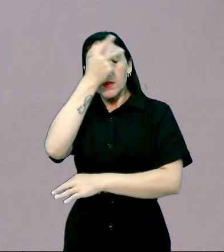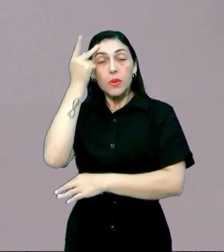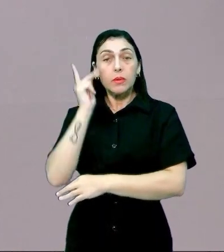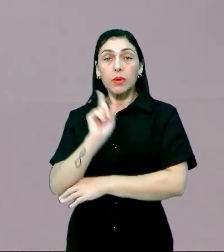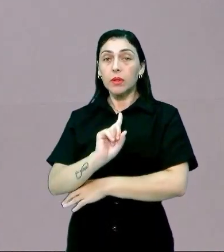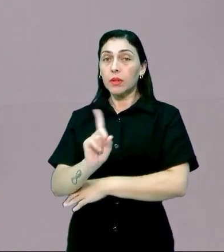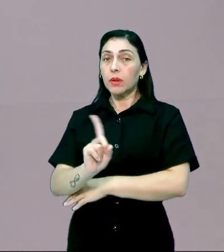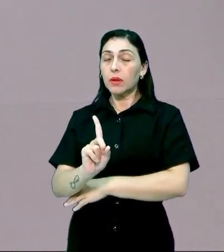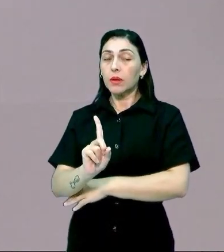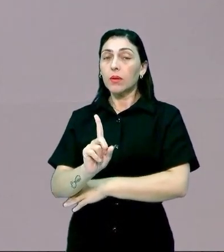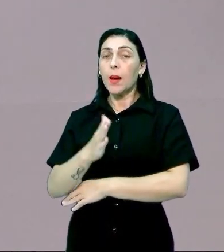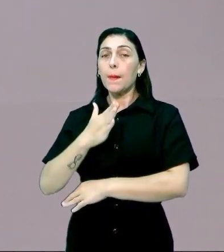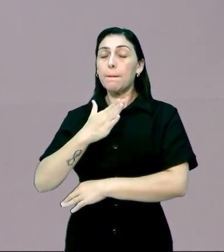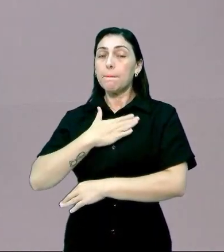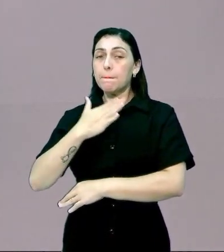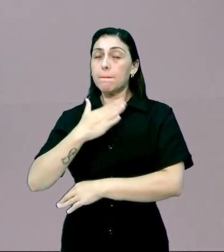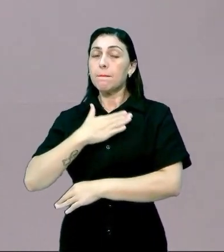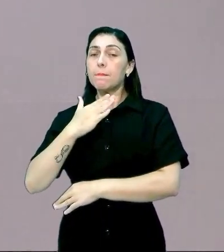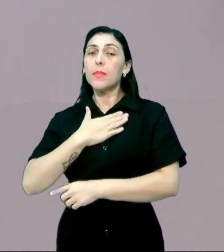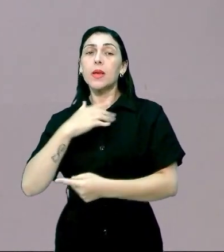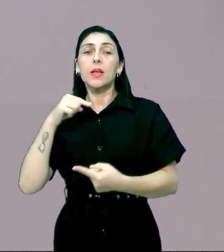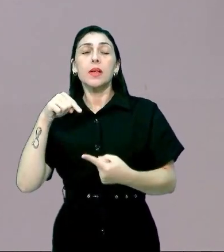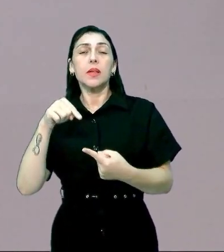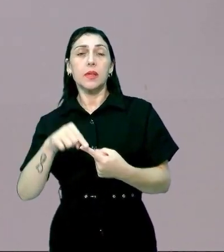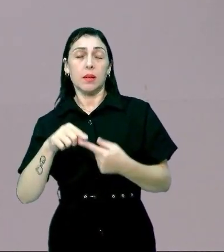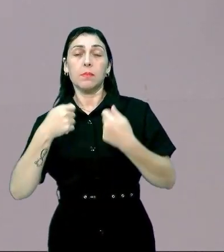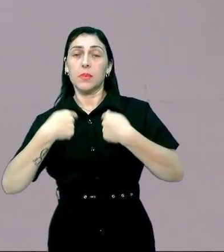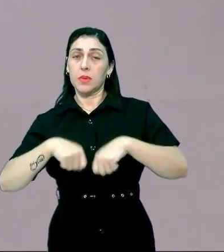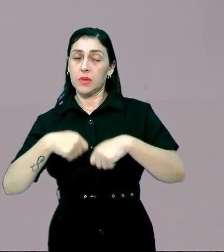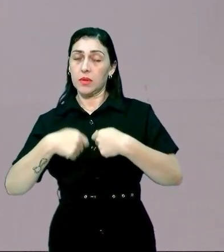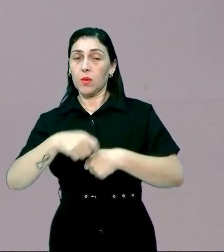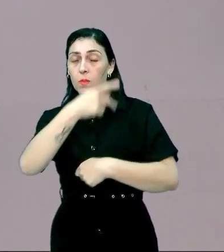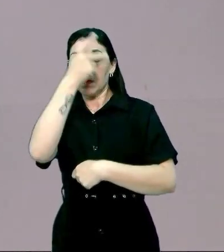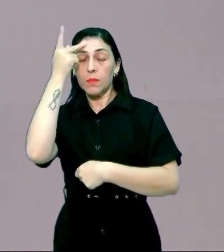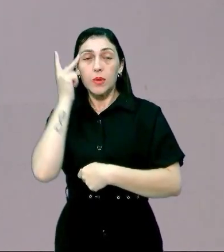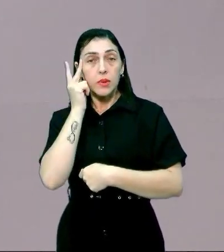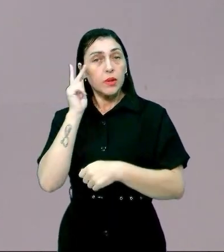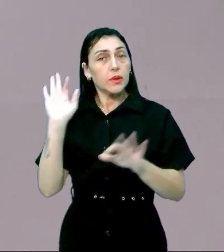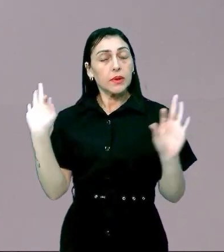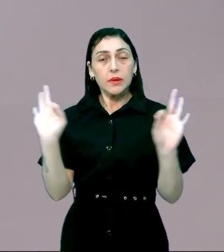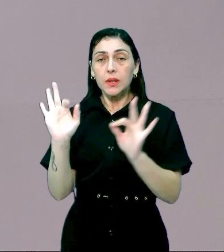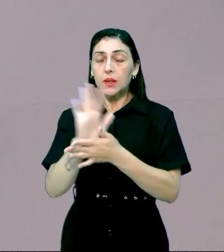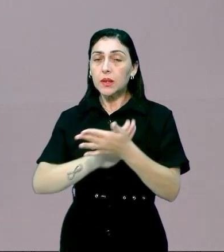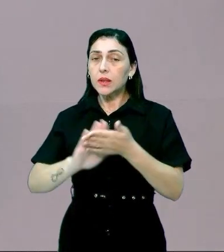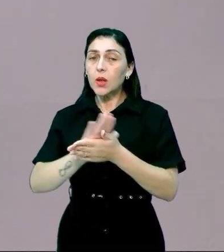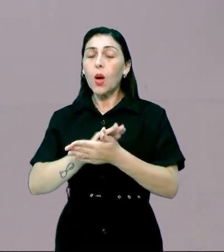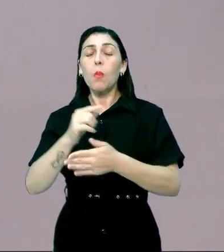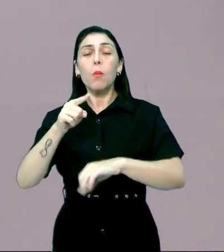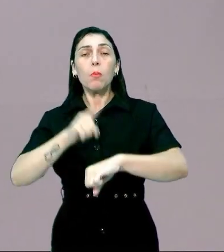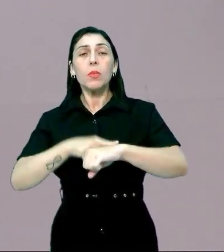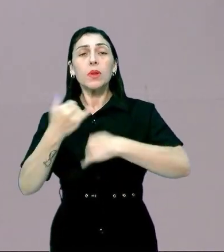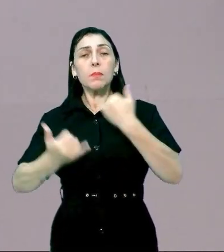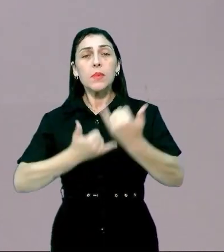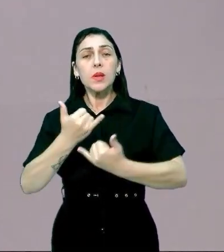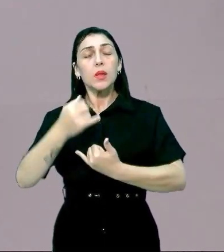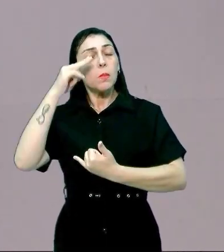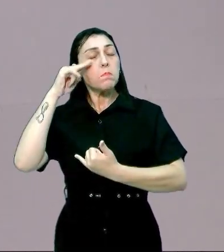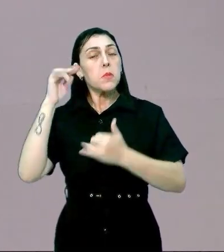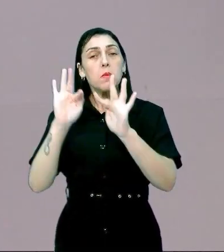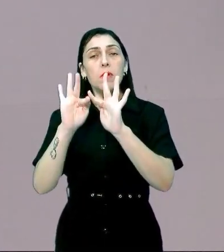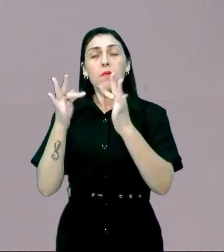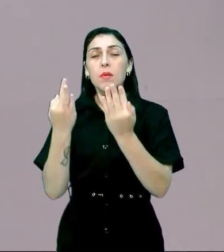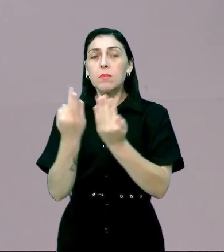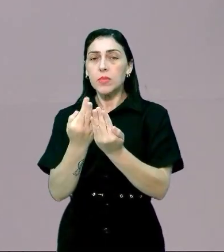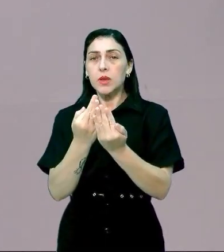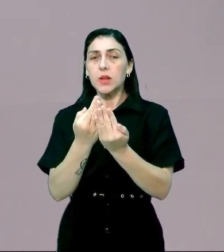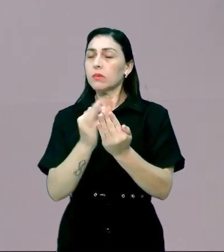pessoa. A minha subjetividade, as minhas necessidades enquanto pessoa, o momento do meu lazer, o professor Ney com a família